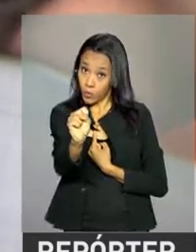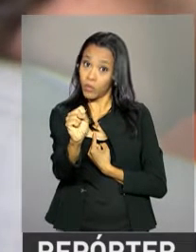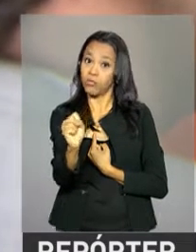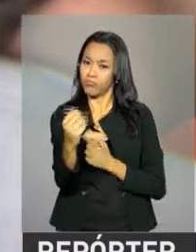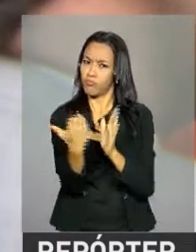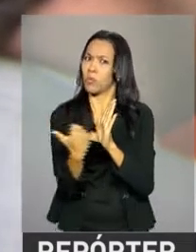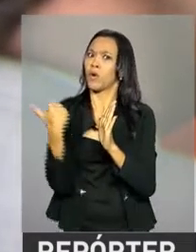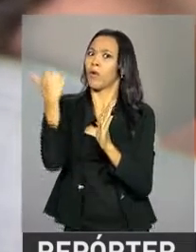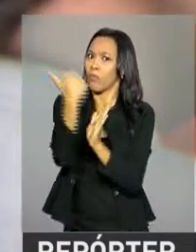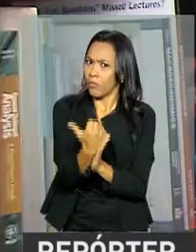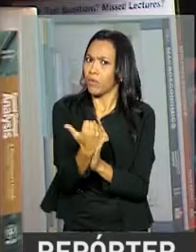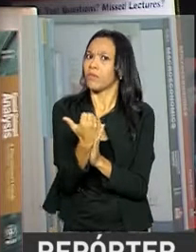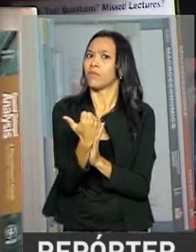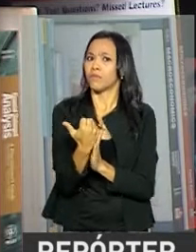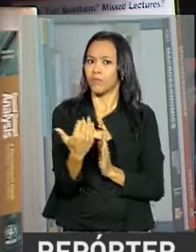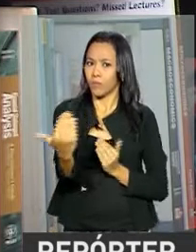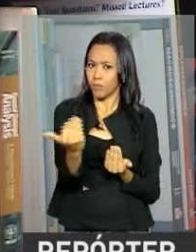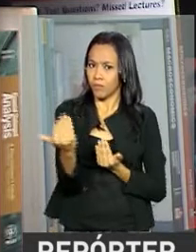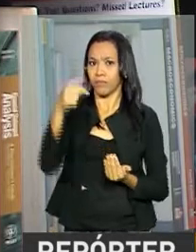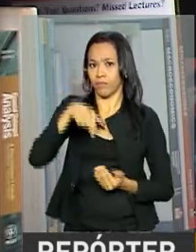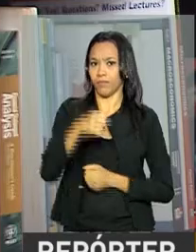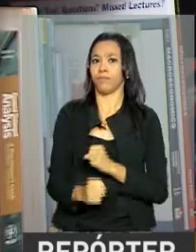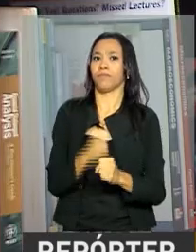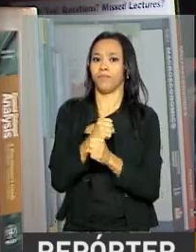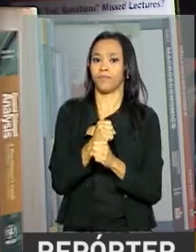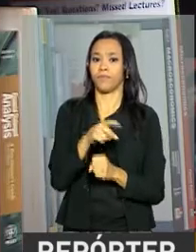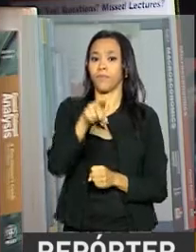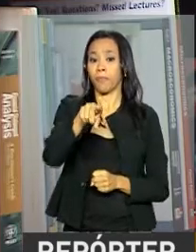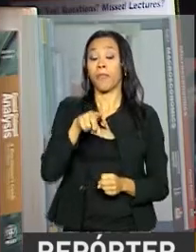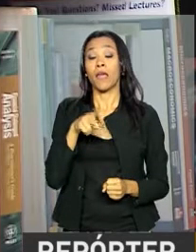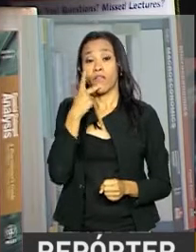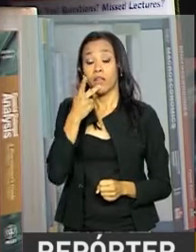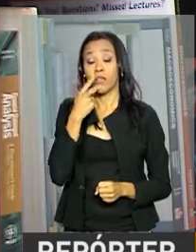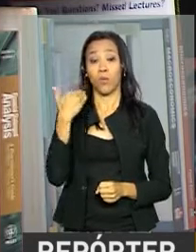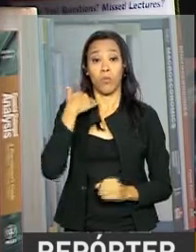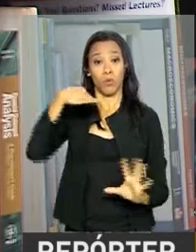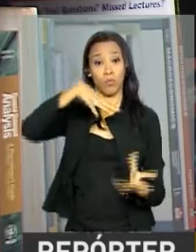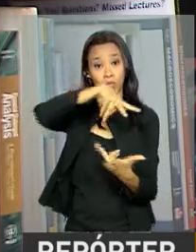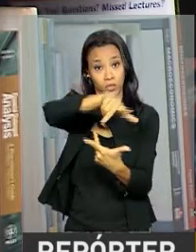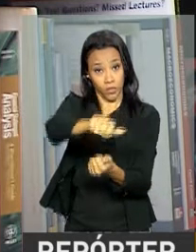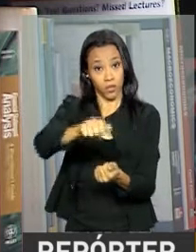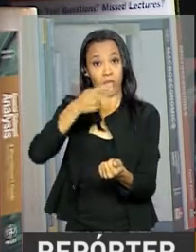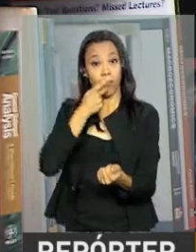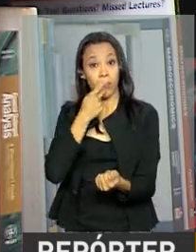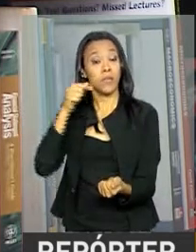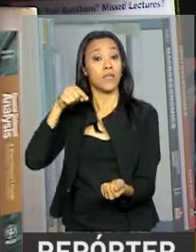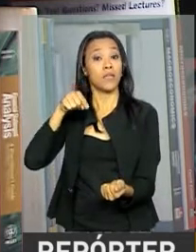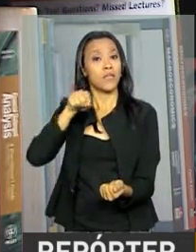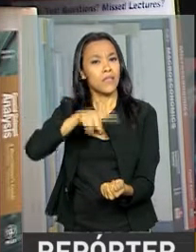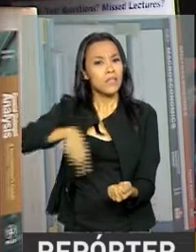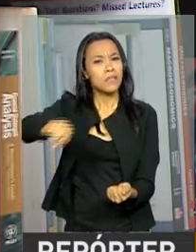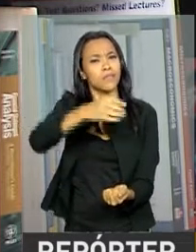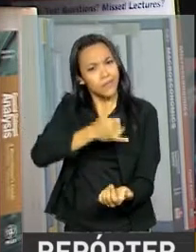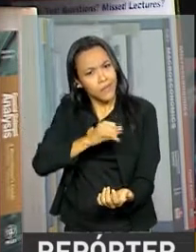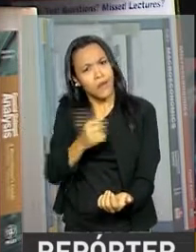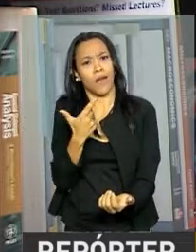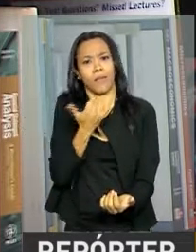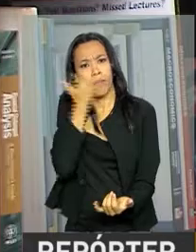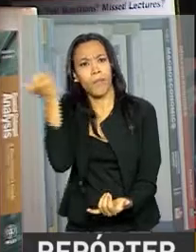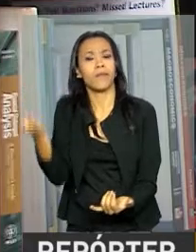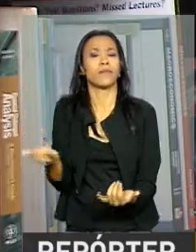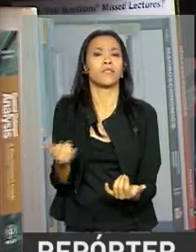ainda maior o meio por cento existe um ponto onde é possível ser evidente que tudo isso depende das